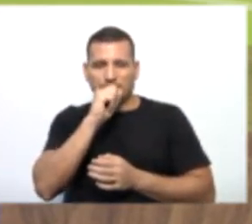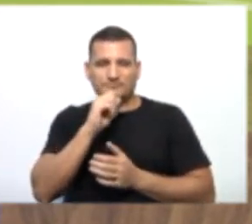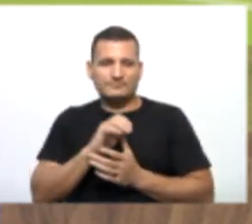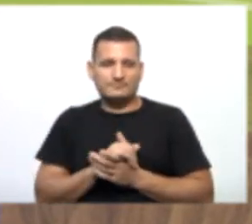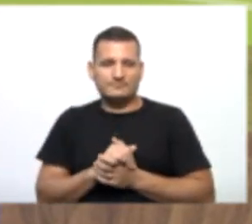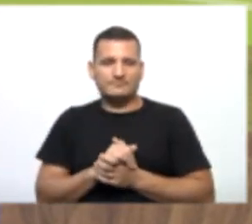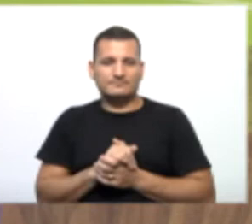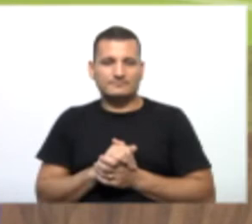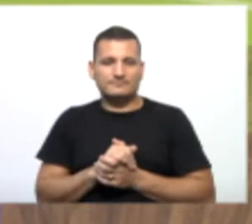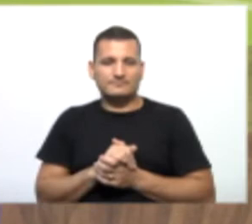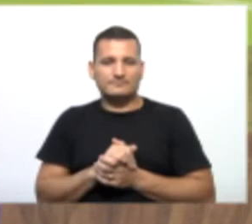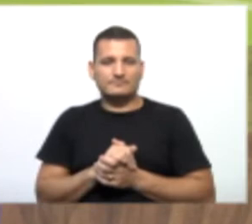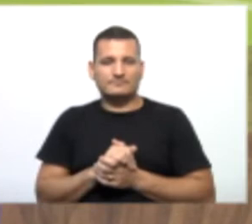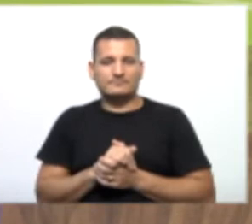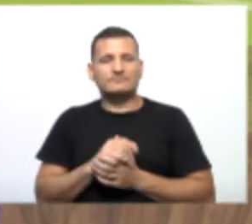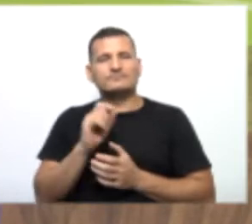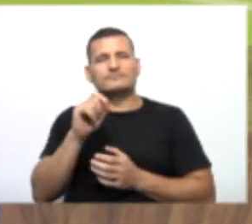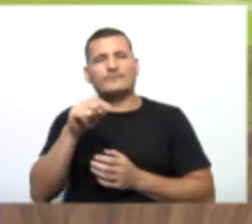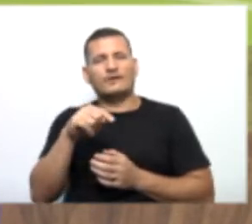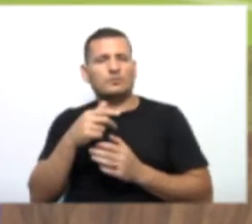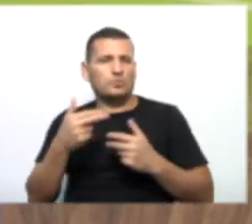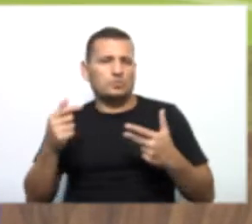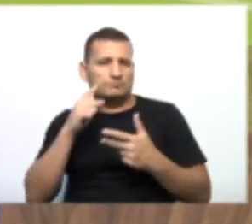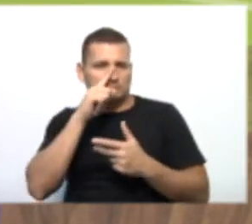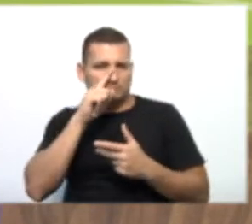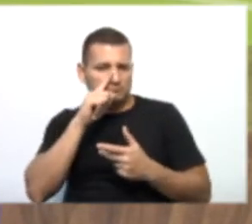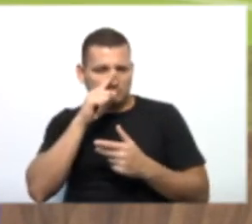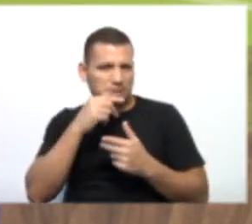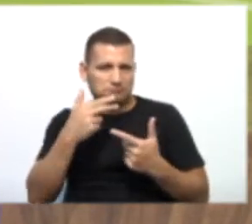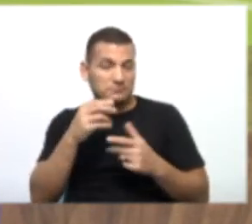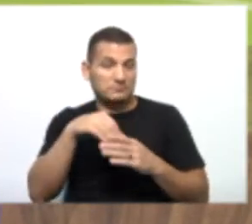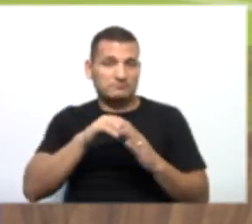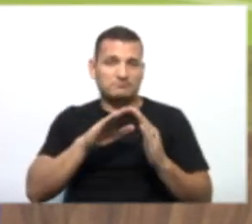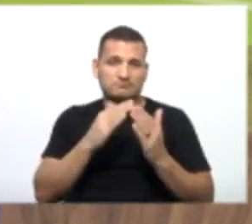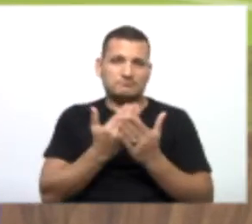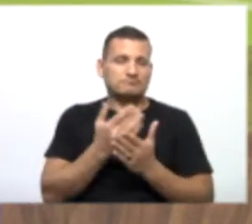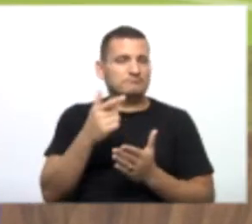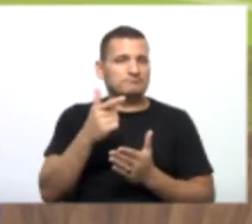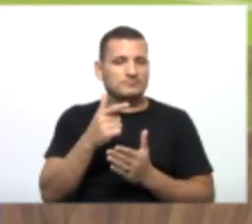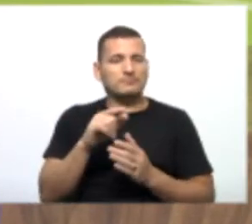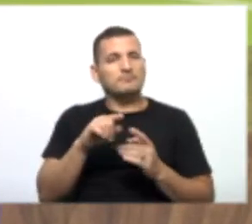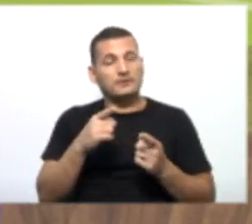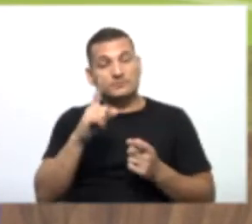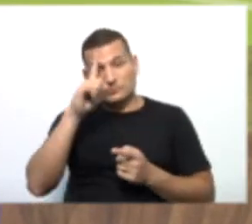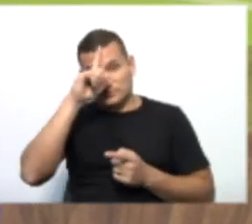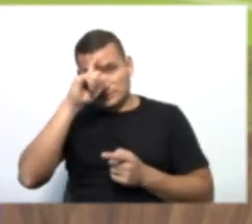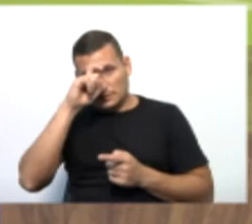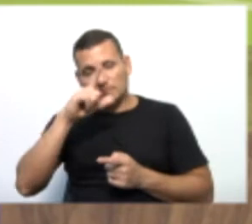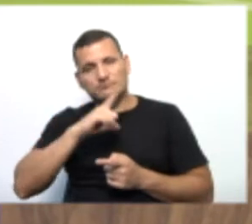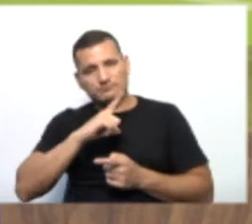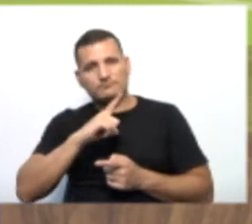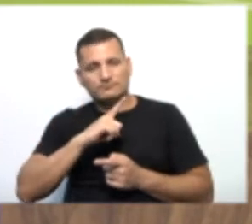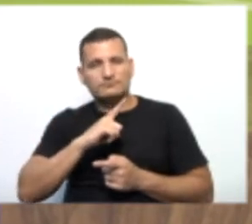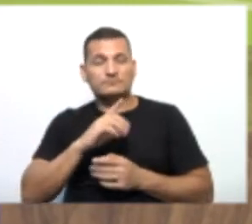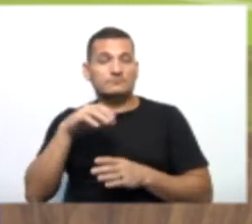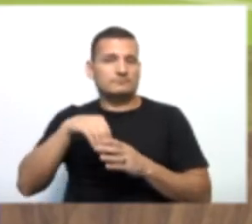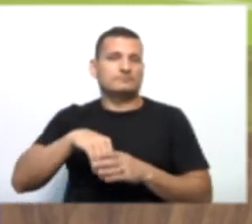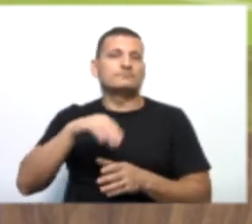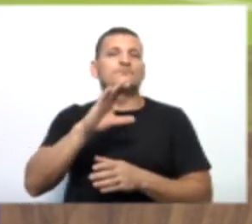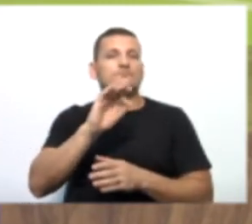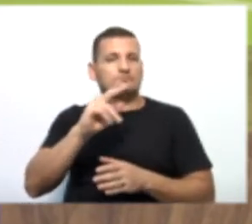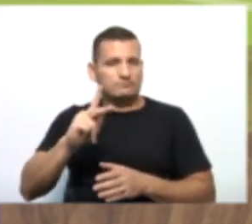né? Porque ela também é para resíduos perigosos. Na escola não tem essas coisas, né? Mas geralmente tem hospitais, tem clínicas. Pode ter na cooperativa, né?